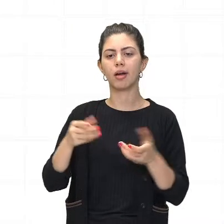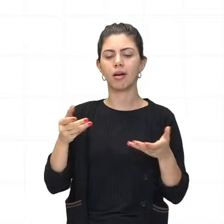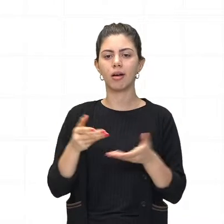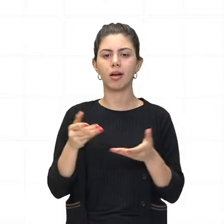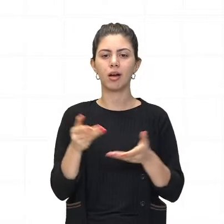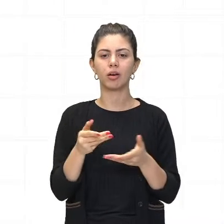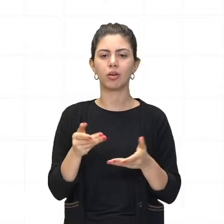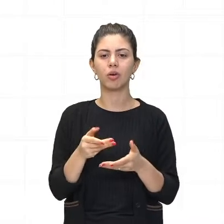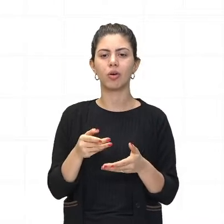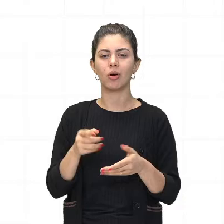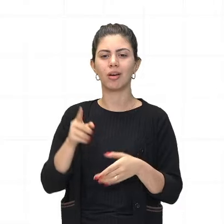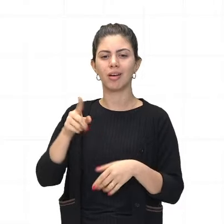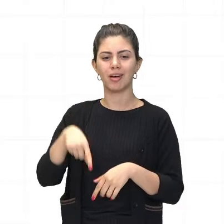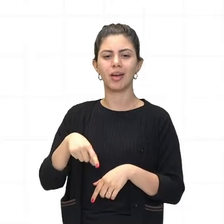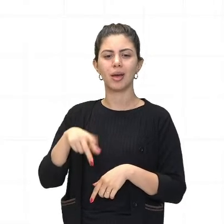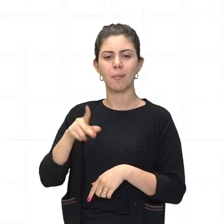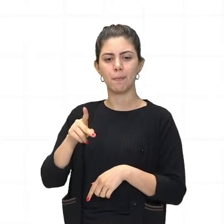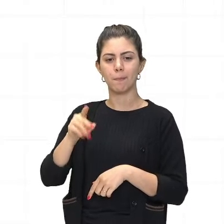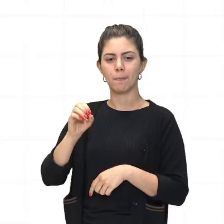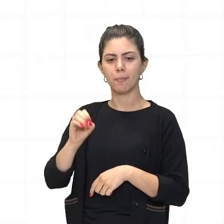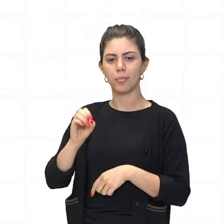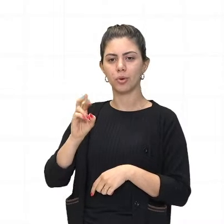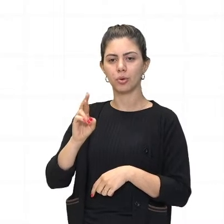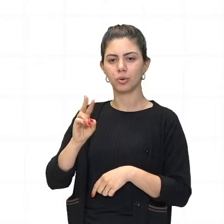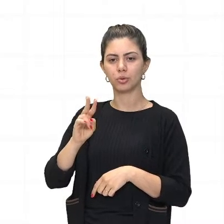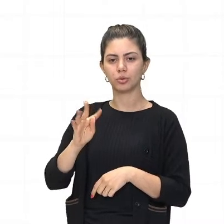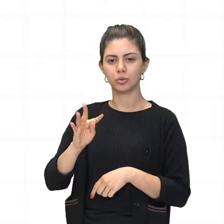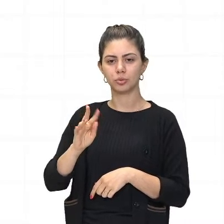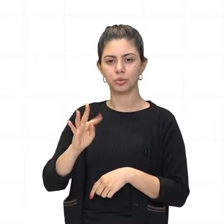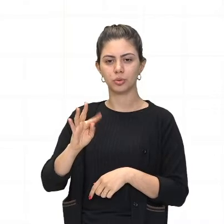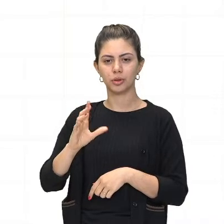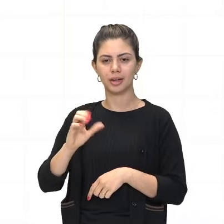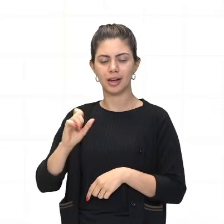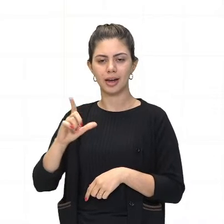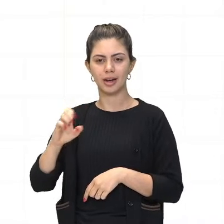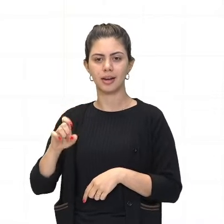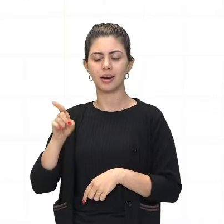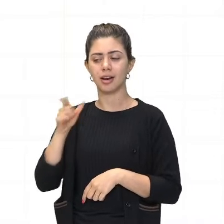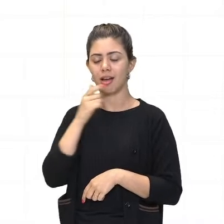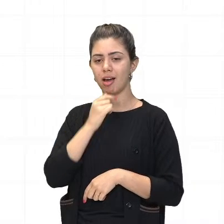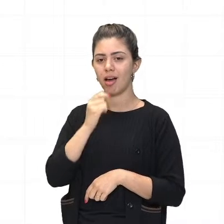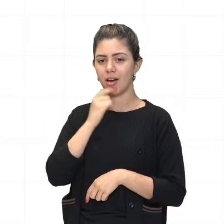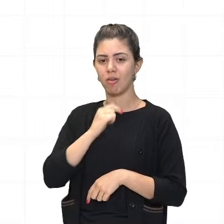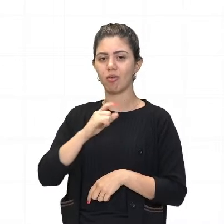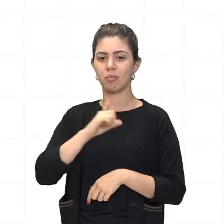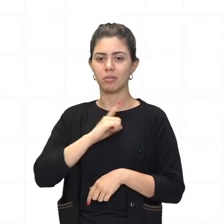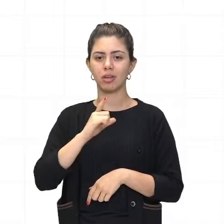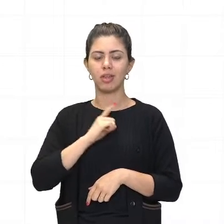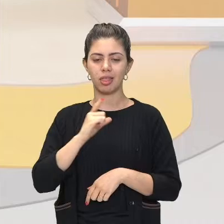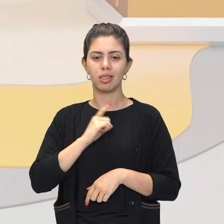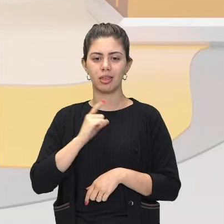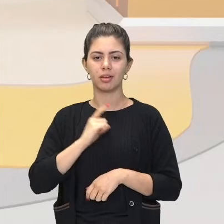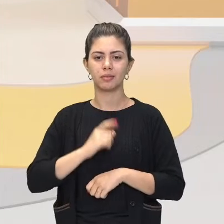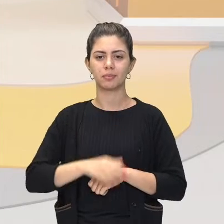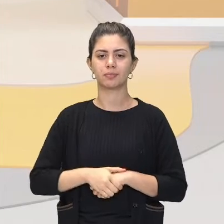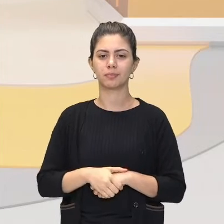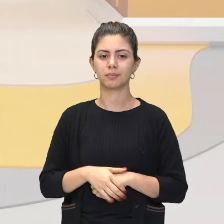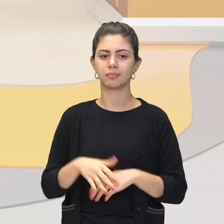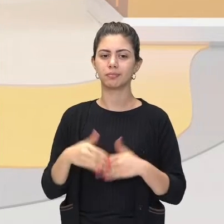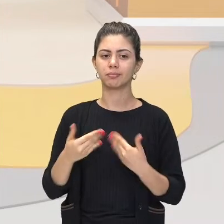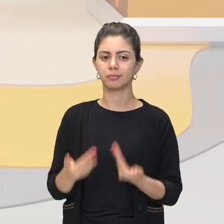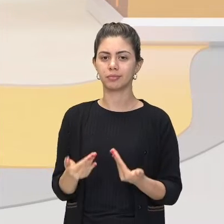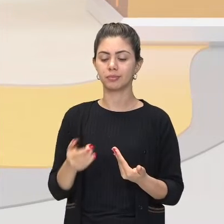Condado de Portucale, onde Henrique de Borgonha se torna vassalo de Afonso VI. E